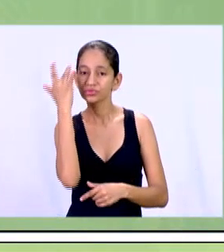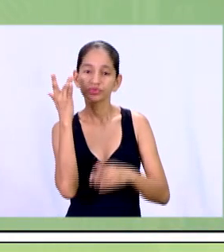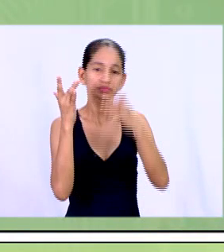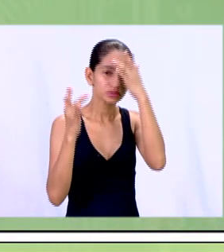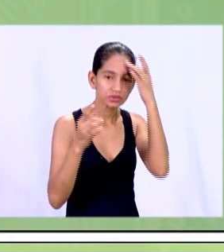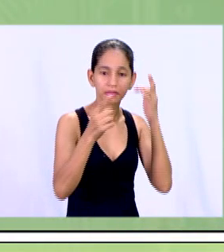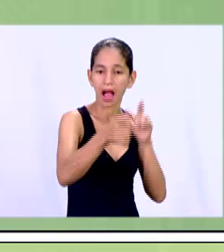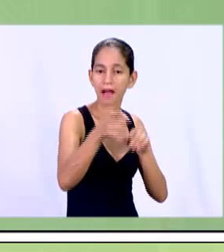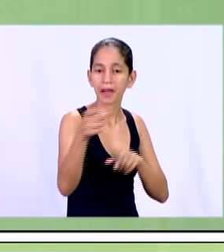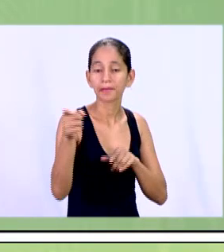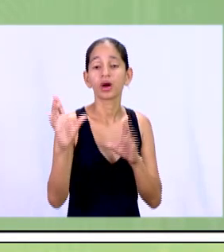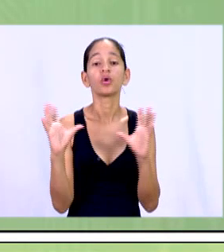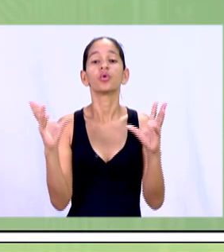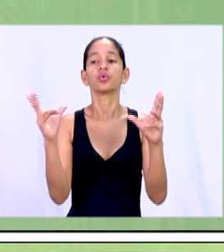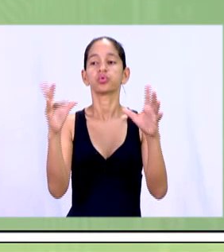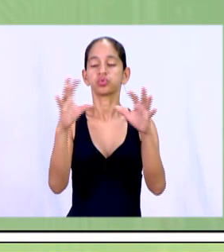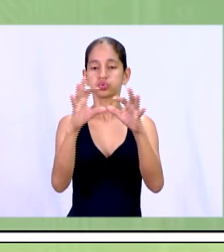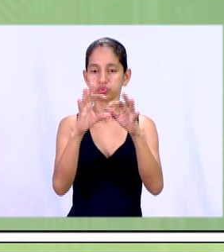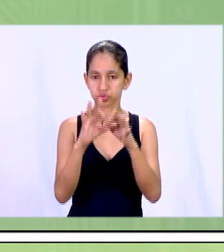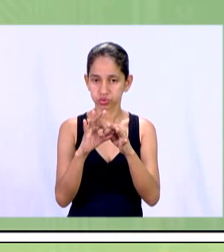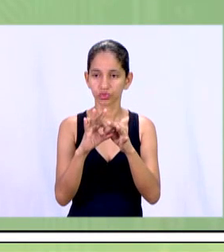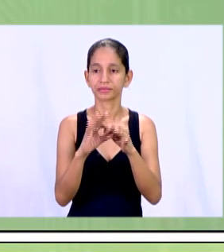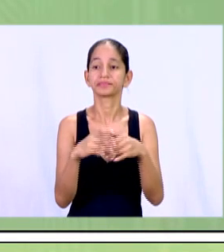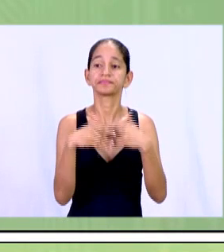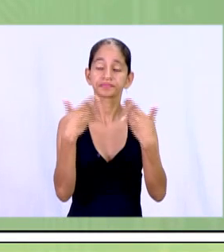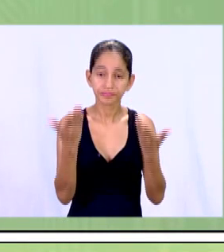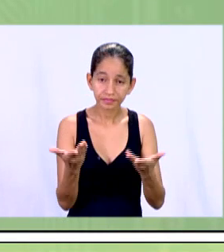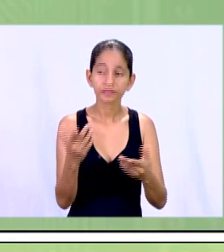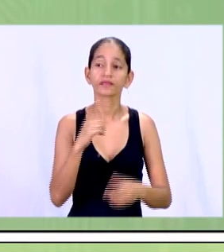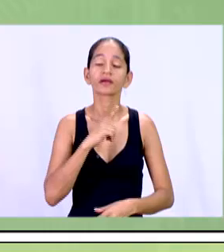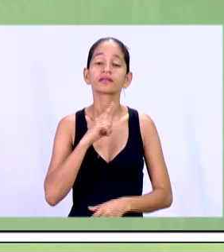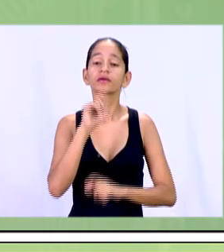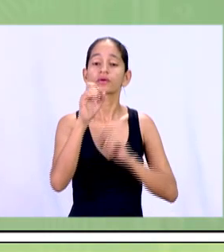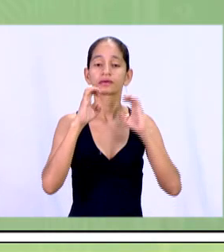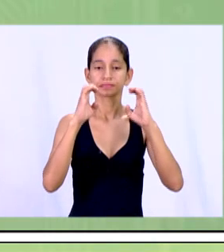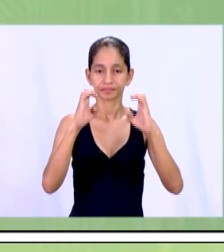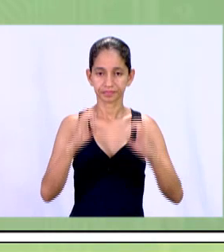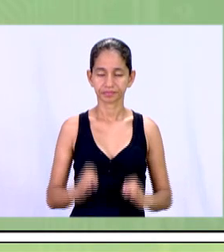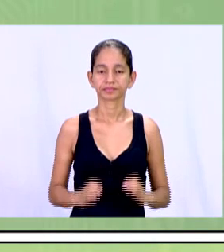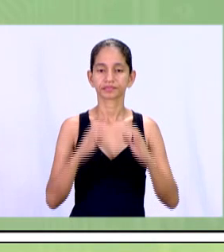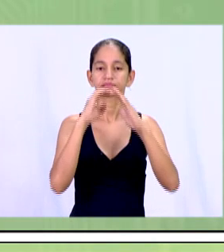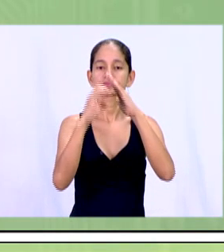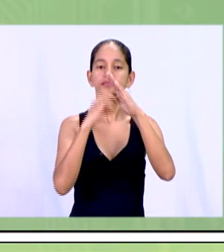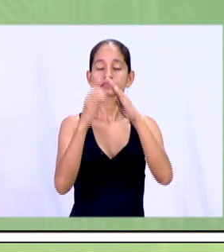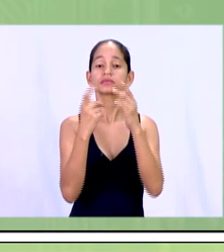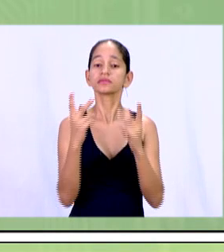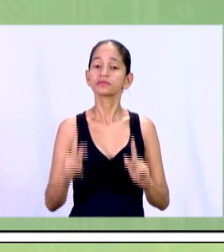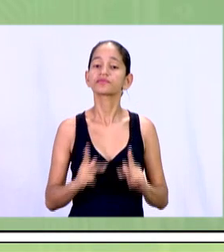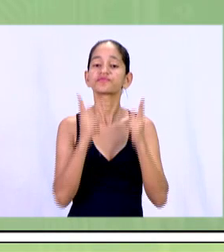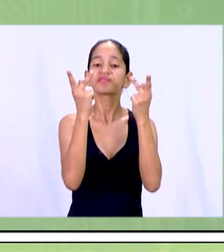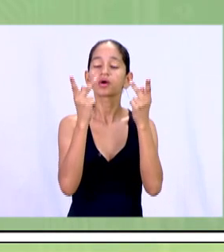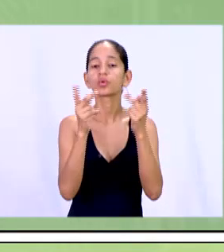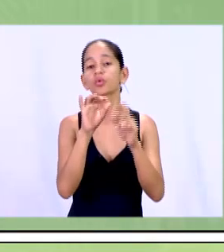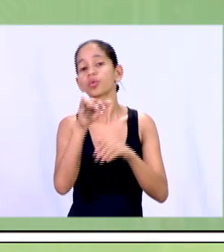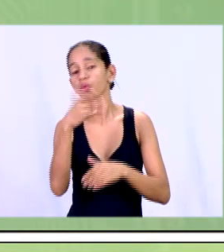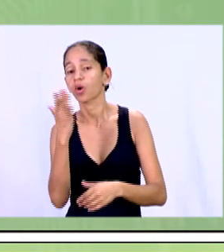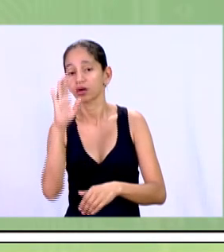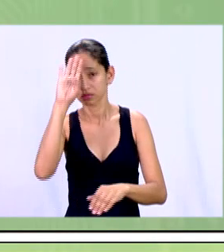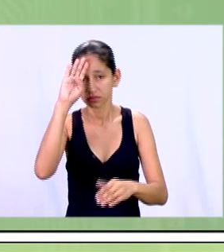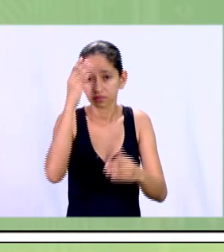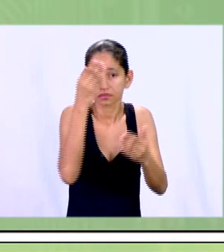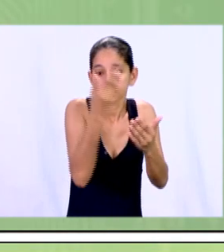relação. Essa ética empresarial, ela vai buscar, quando a gente fala de valores, né? Uma